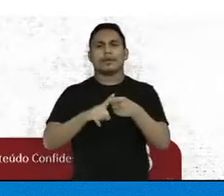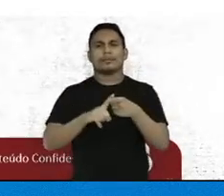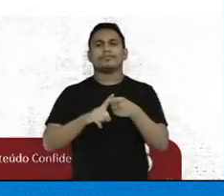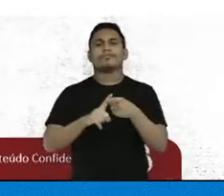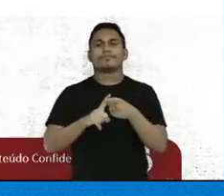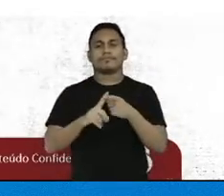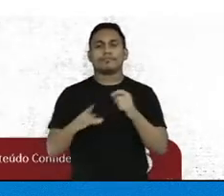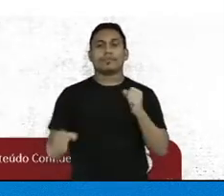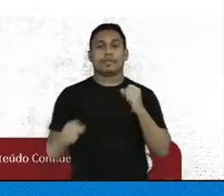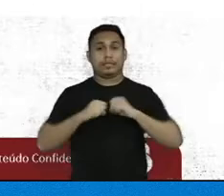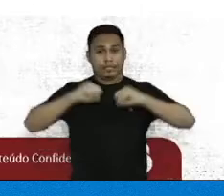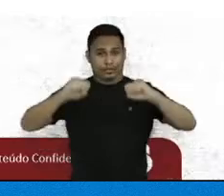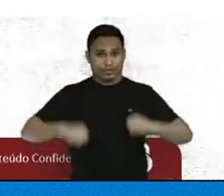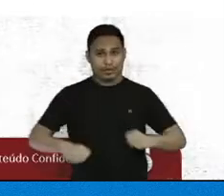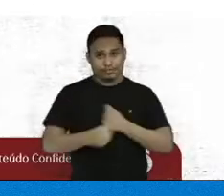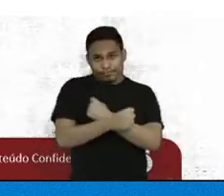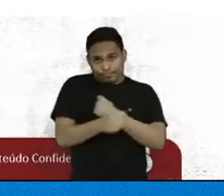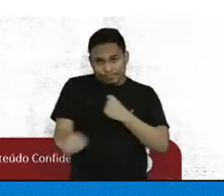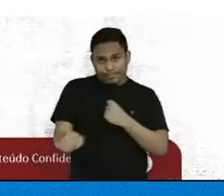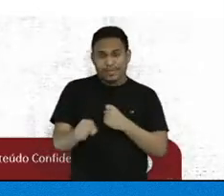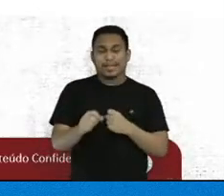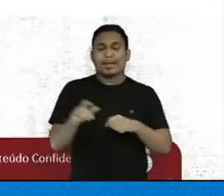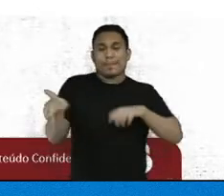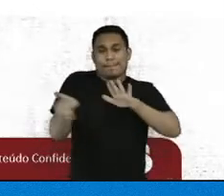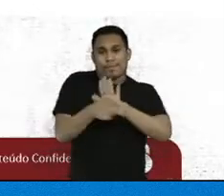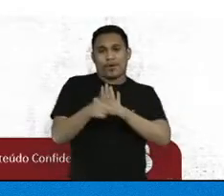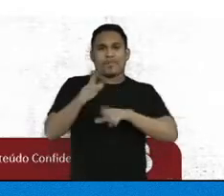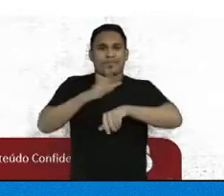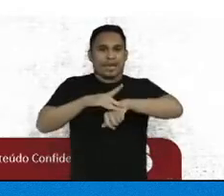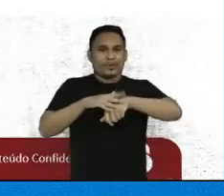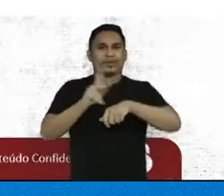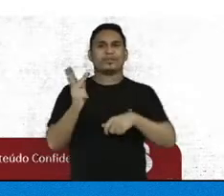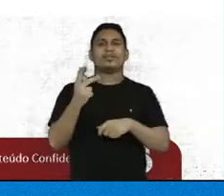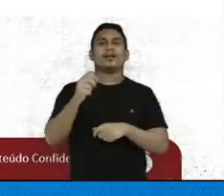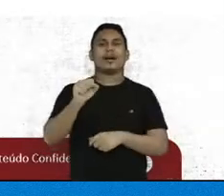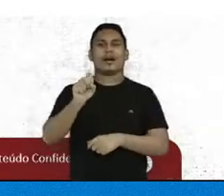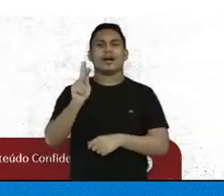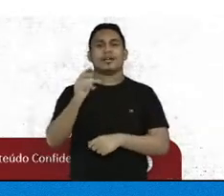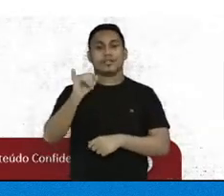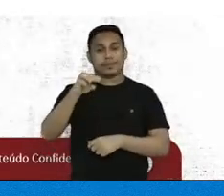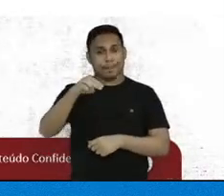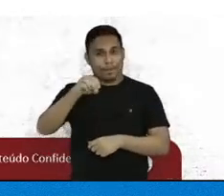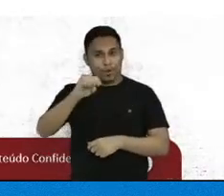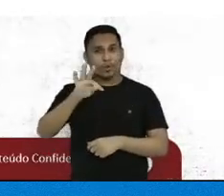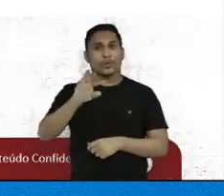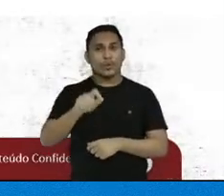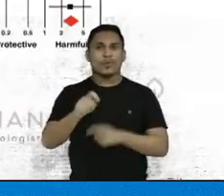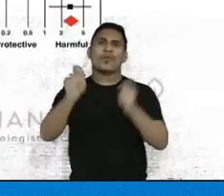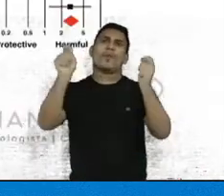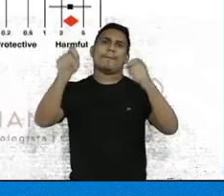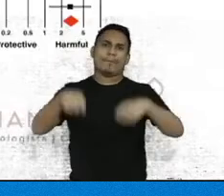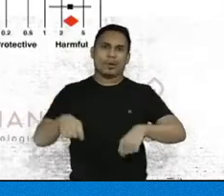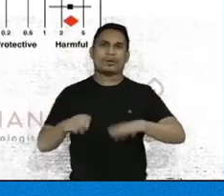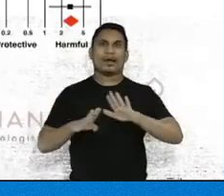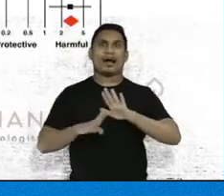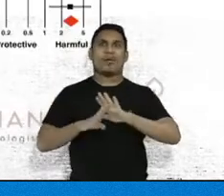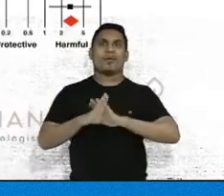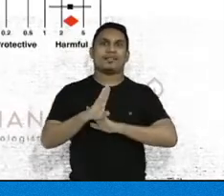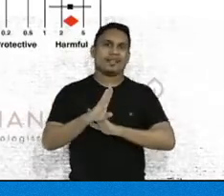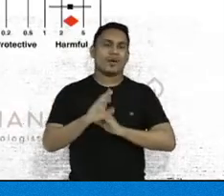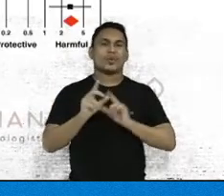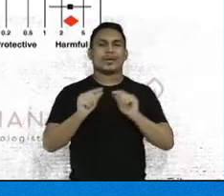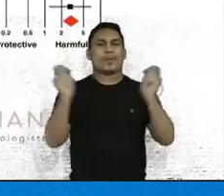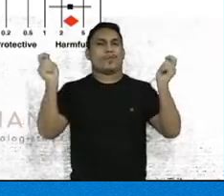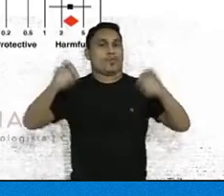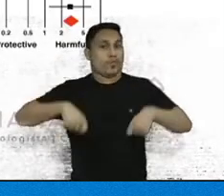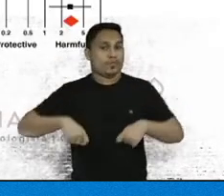caracteriza a doença de Hashimoto, ela infelizmente aumenta o risco da gente desenvolver câncer de mama, tá? Então, existem